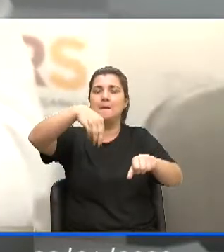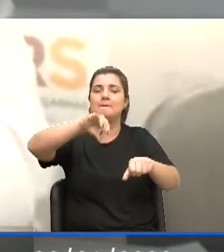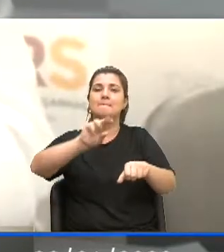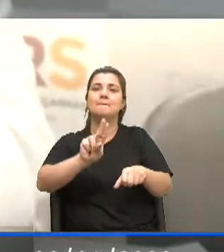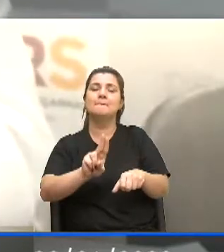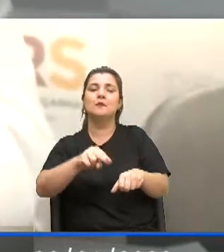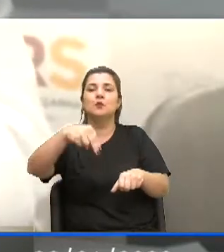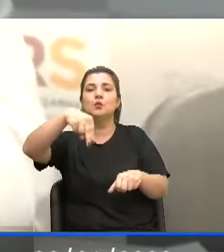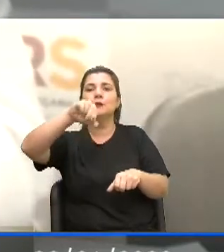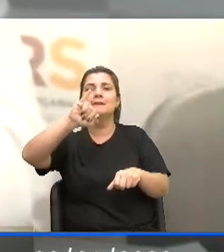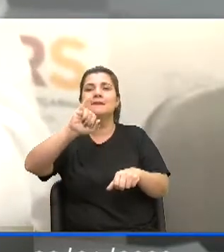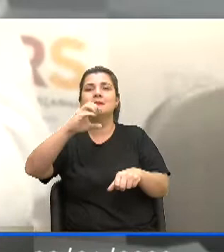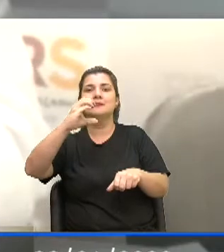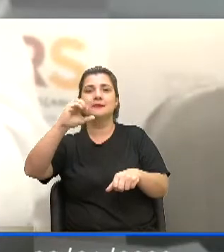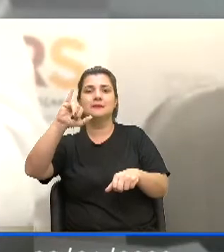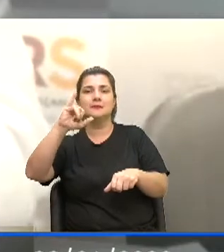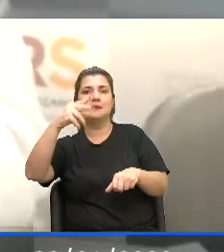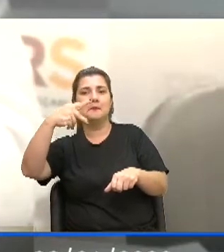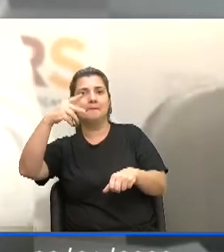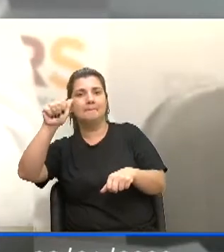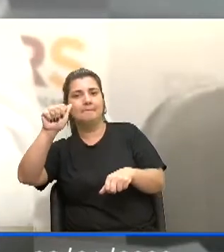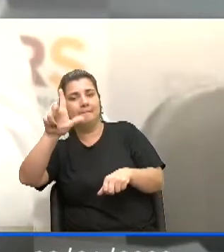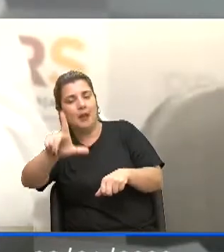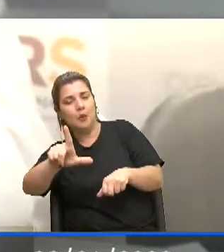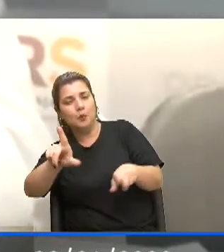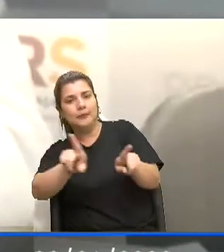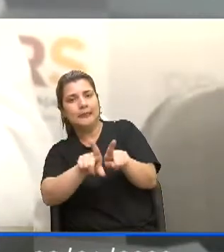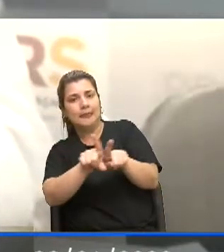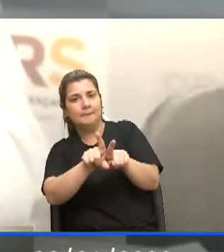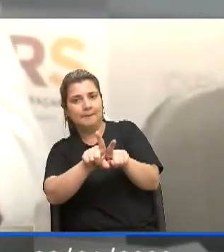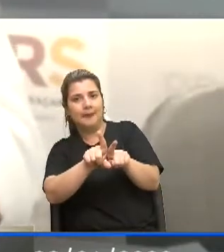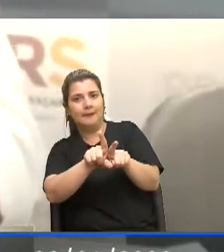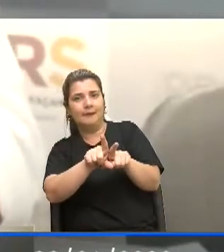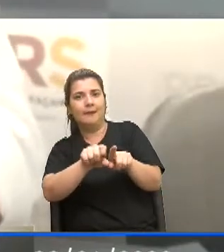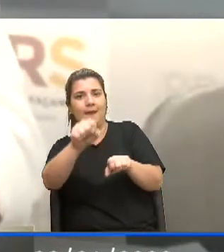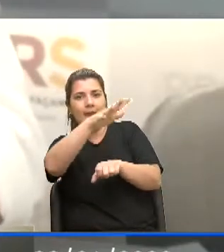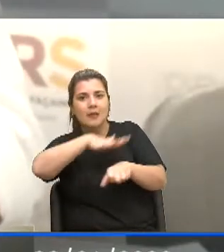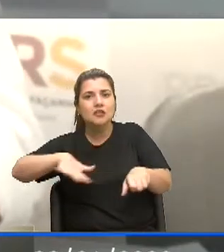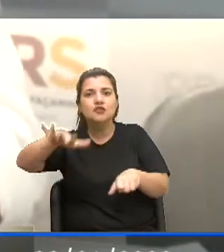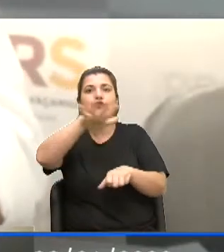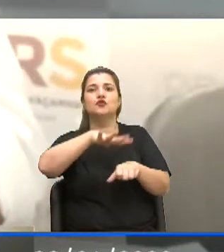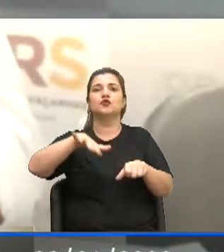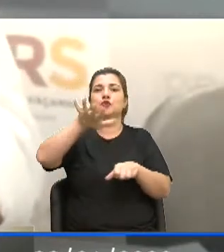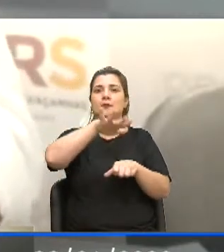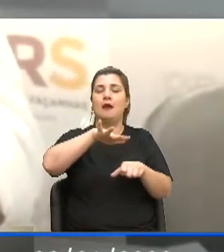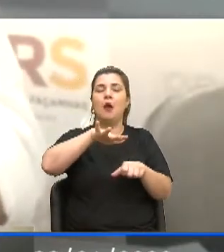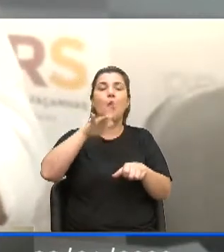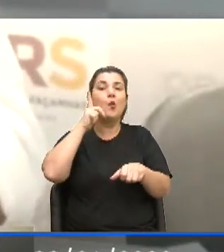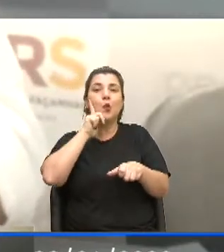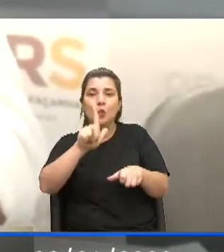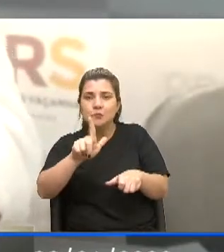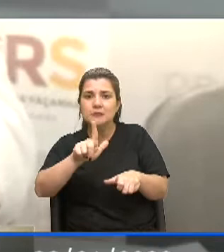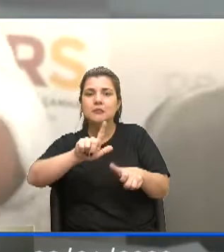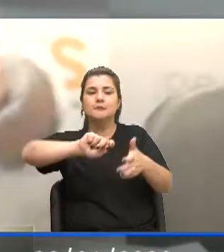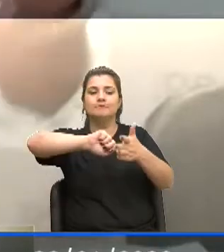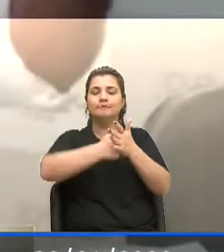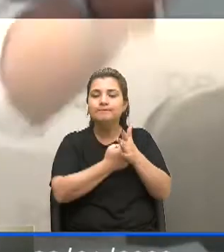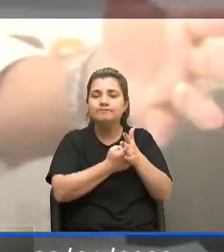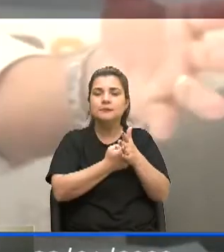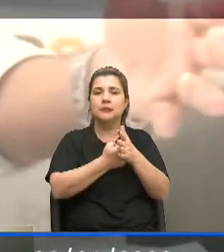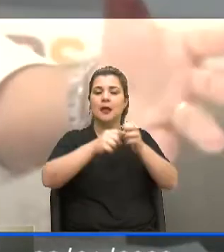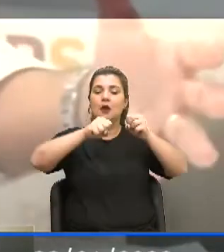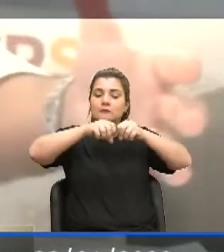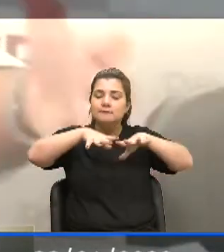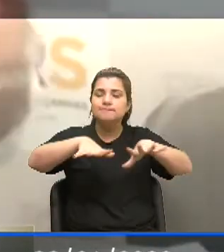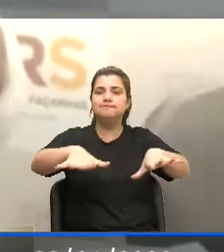na investigação, no elucidar esses surtos e em conter esses surtos. É com esse intuito também, para que as